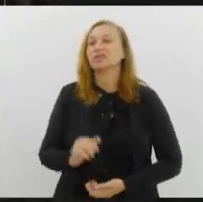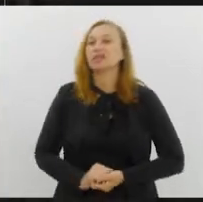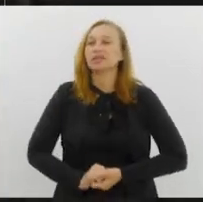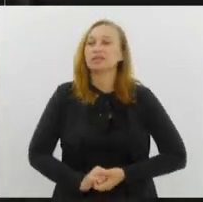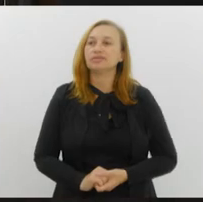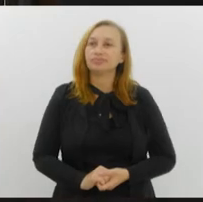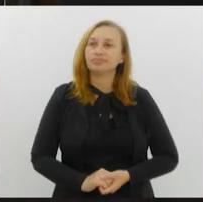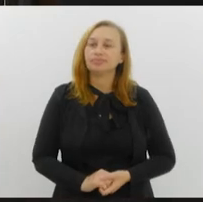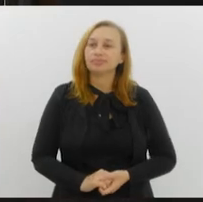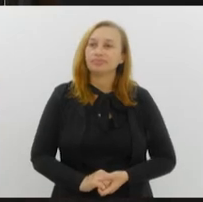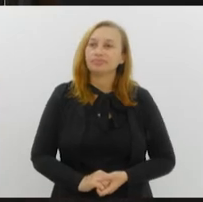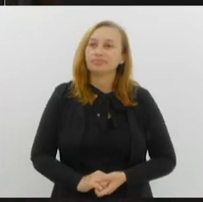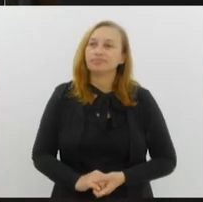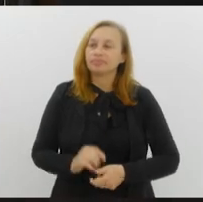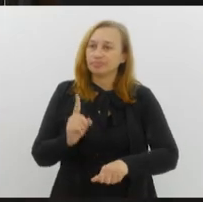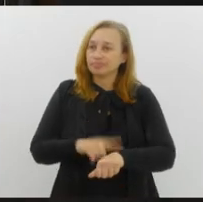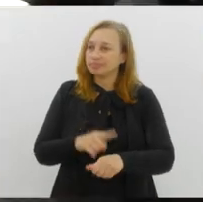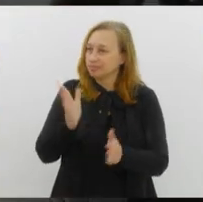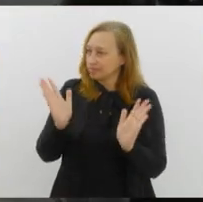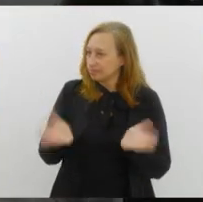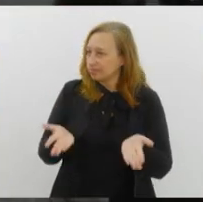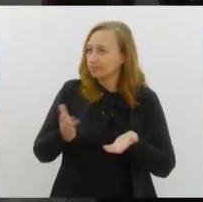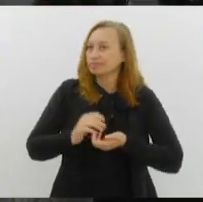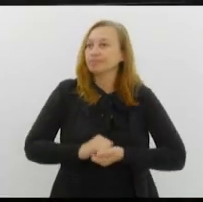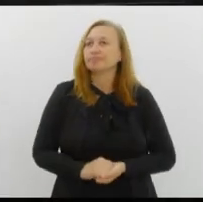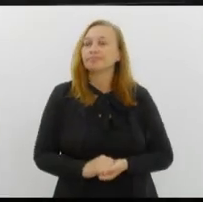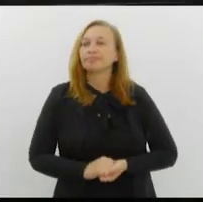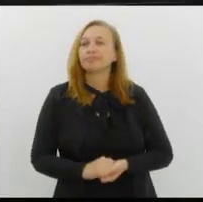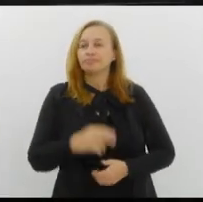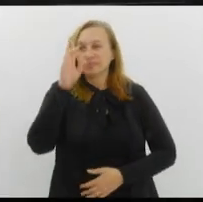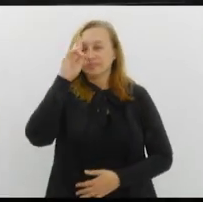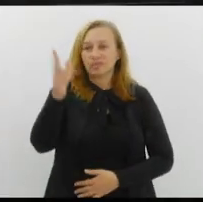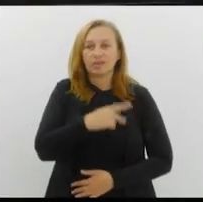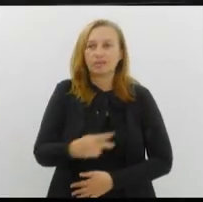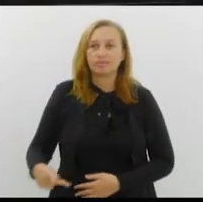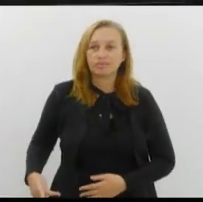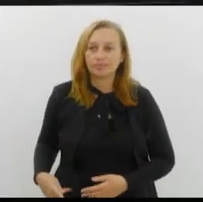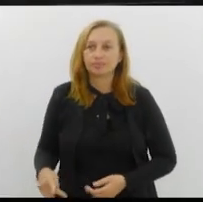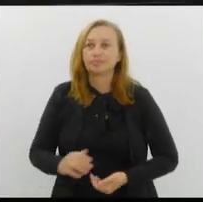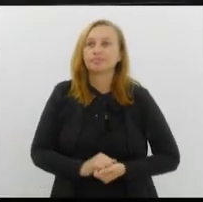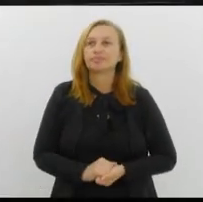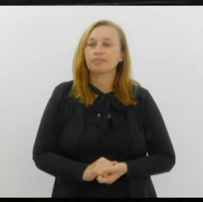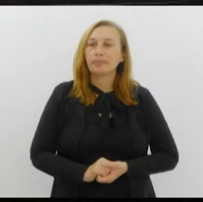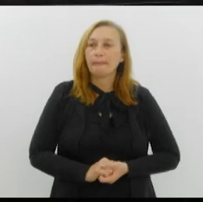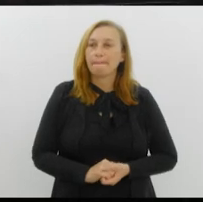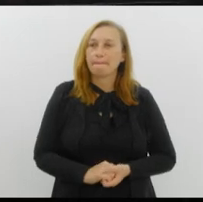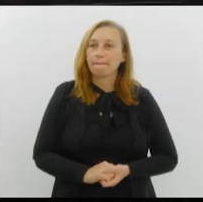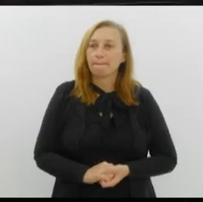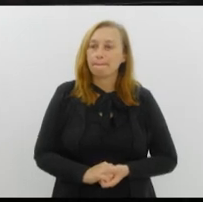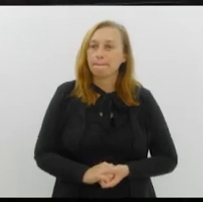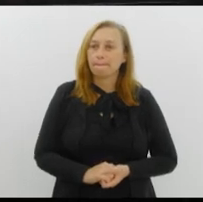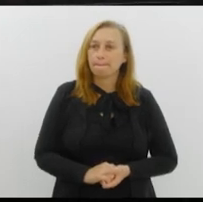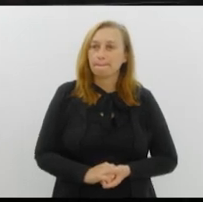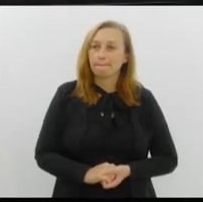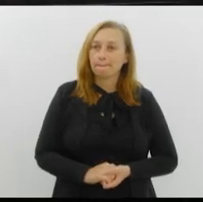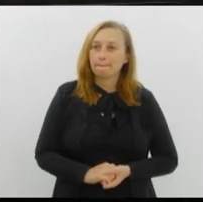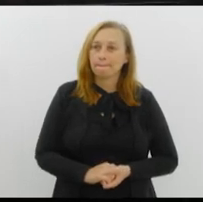Excelência, começa seu tempo a partir de agora. Senhora presidente.